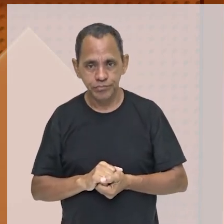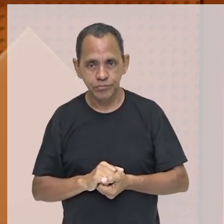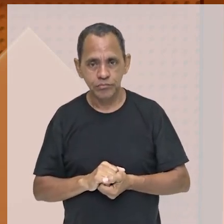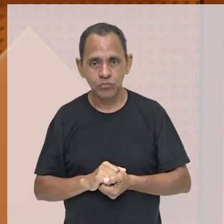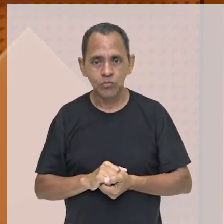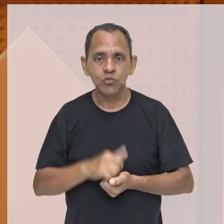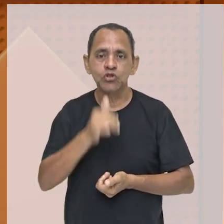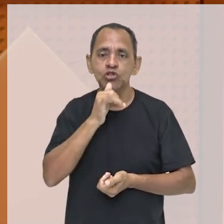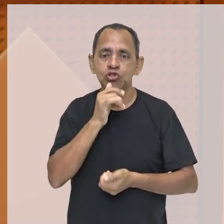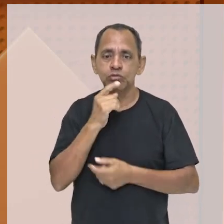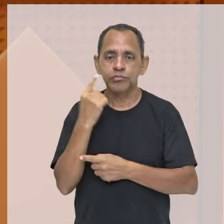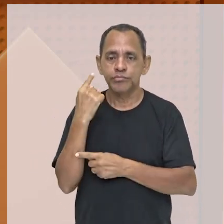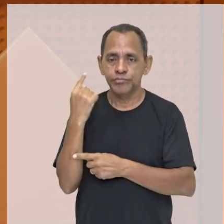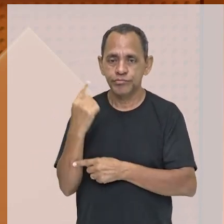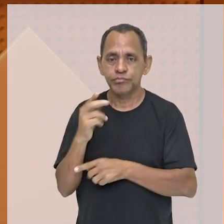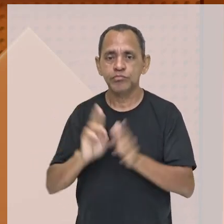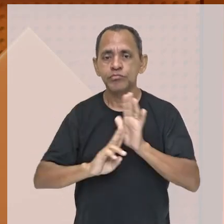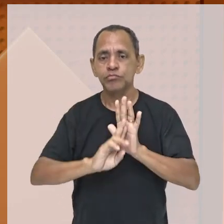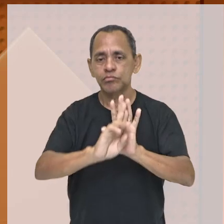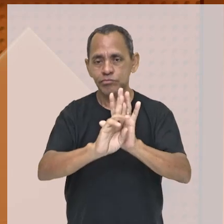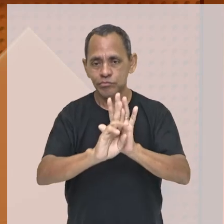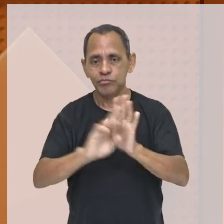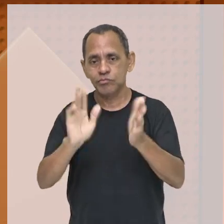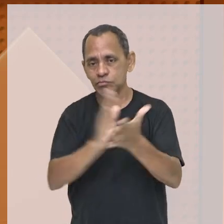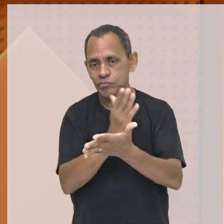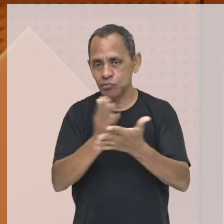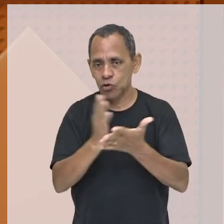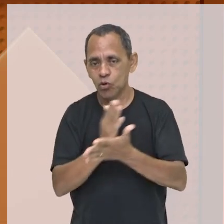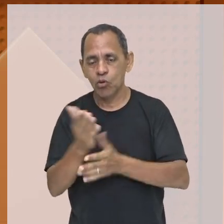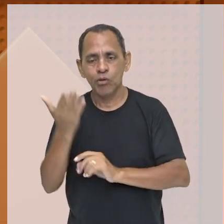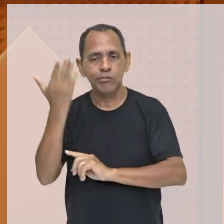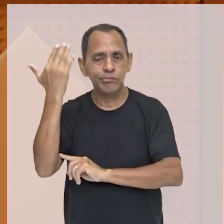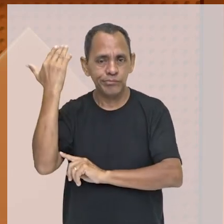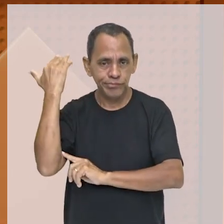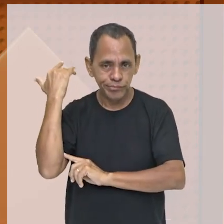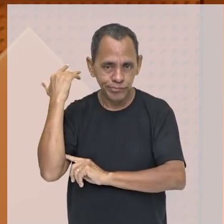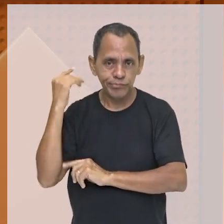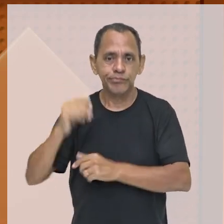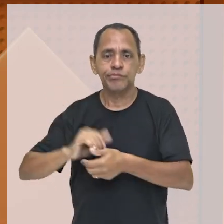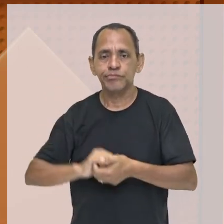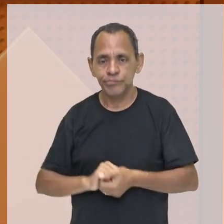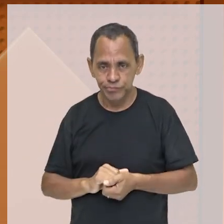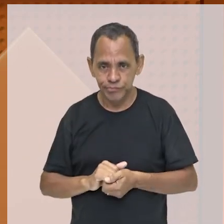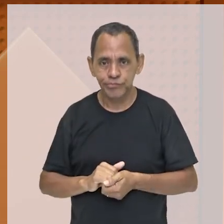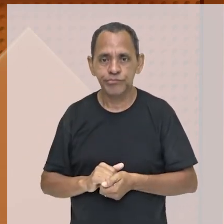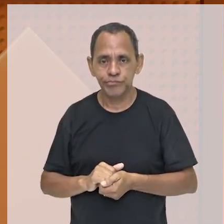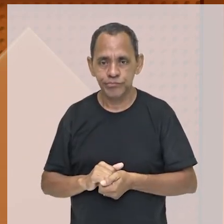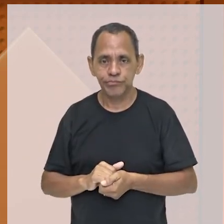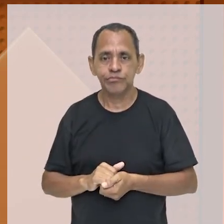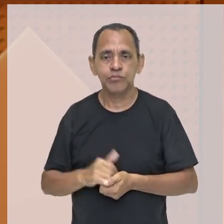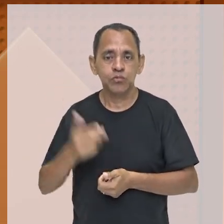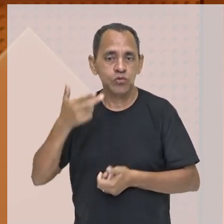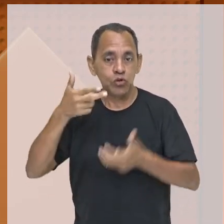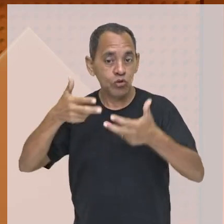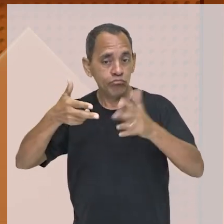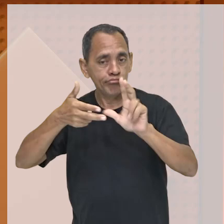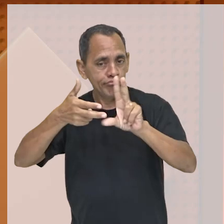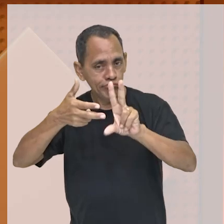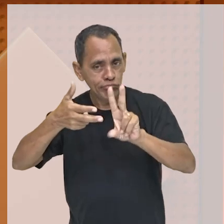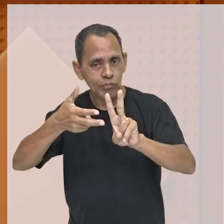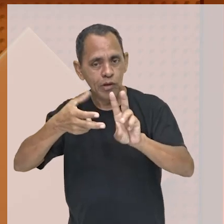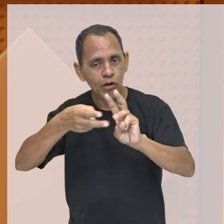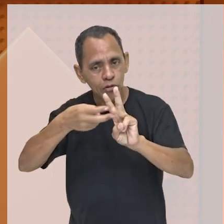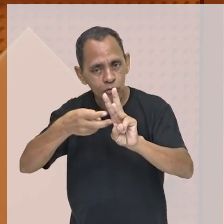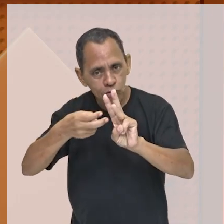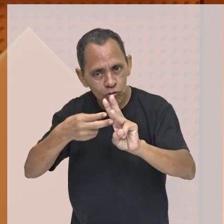longe, também representaram alguns dos nossos antepassados nativos indígenas, assim também meio como